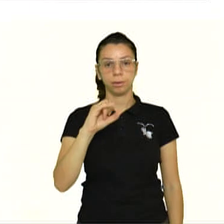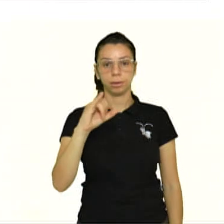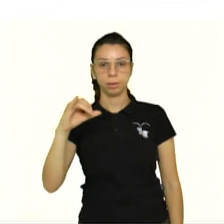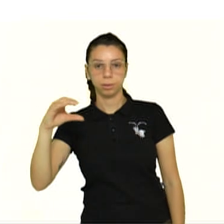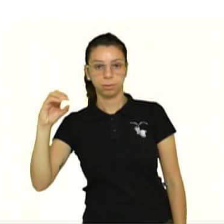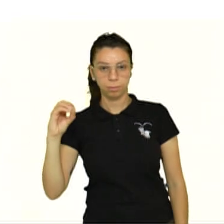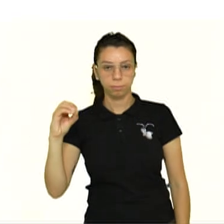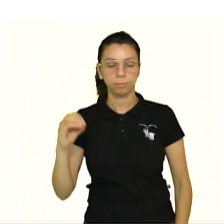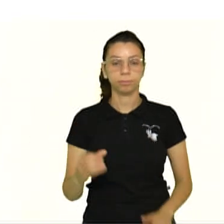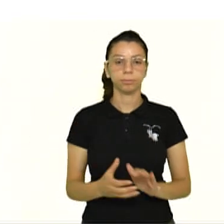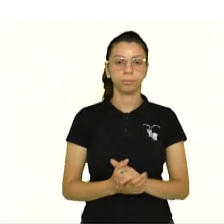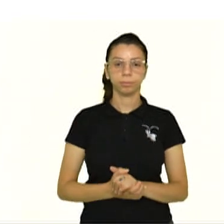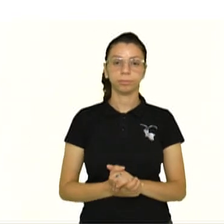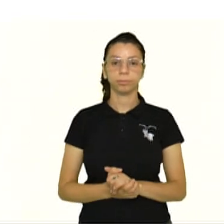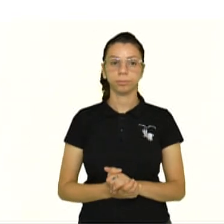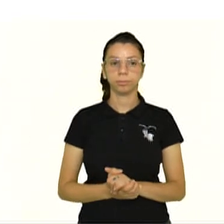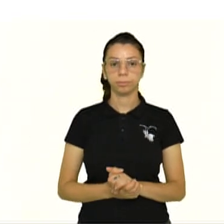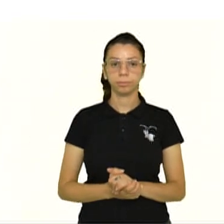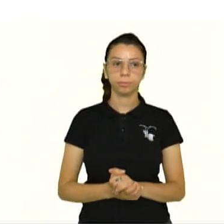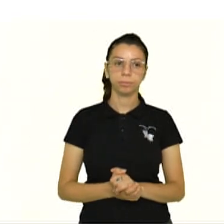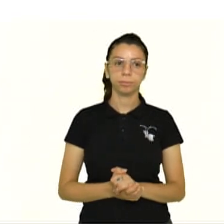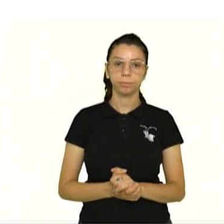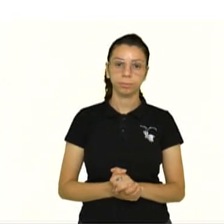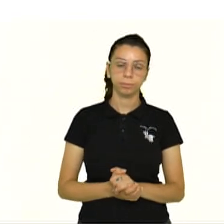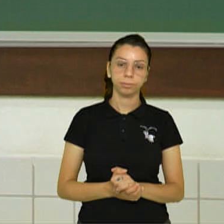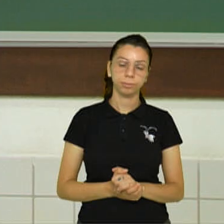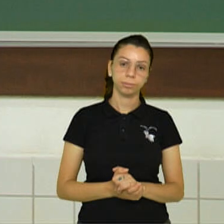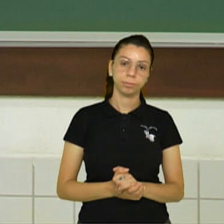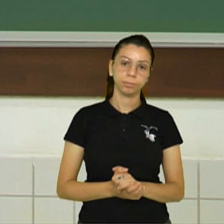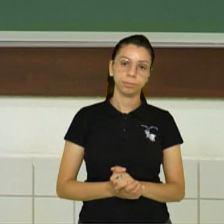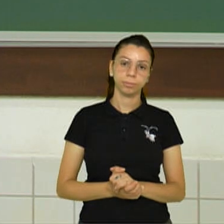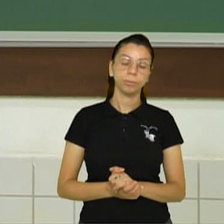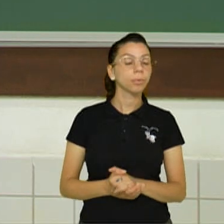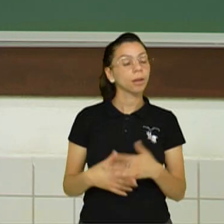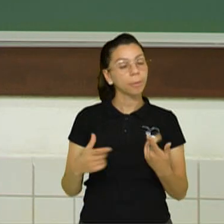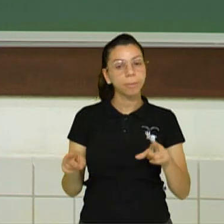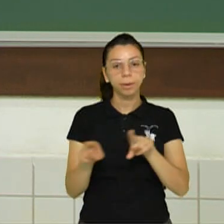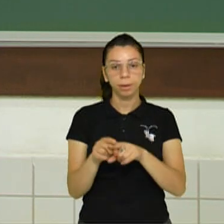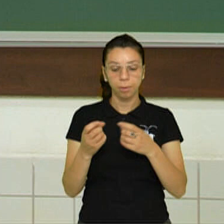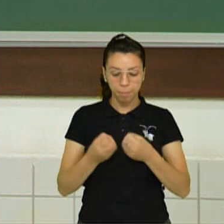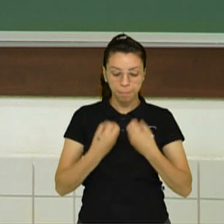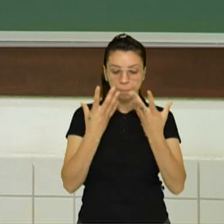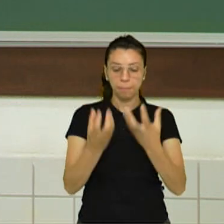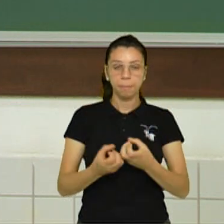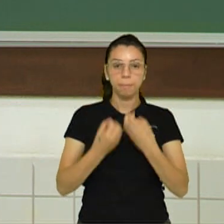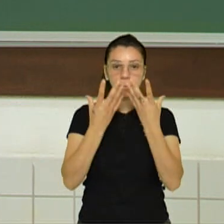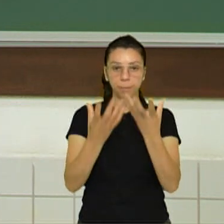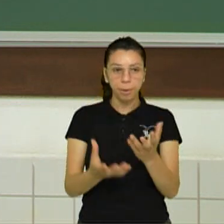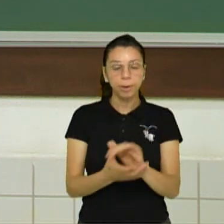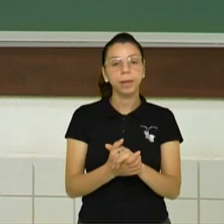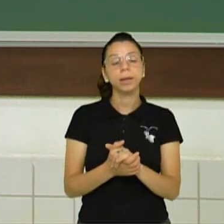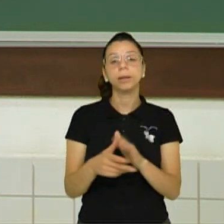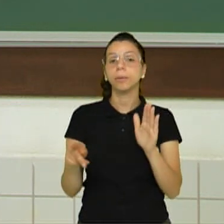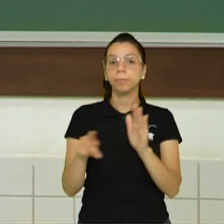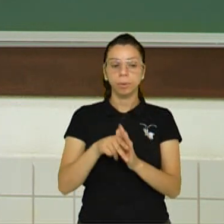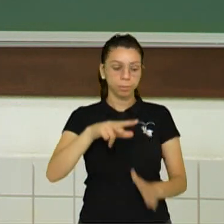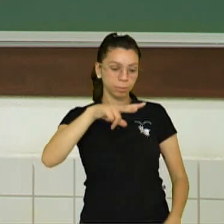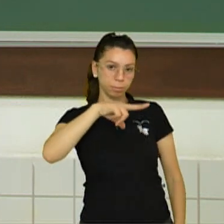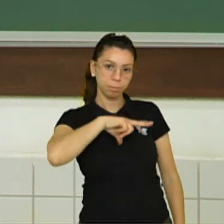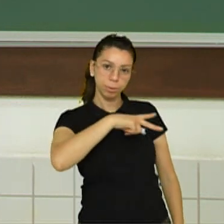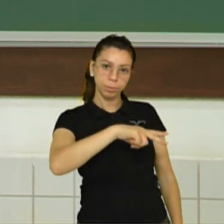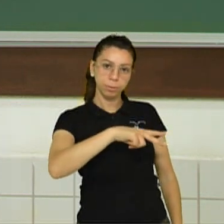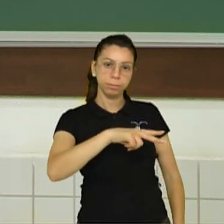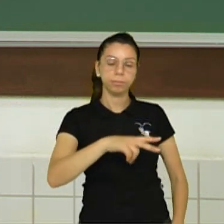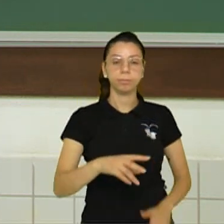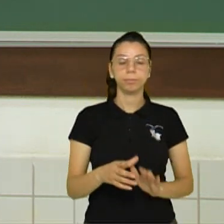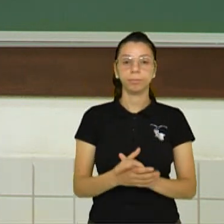clássica. E nós temos também um poeta clássico português, na literatura